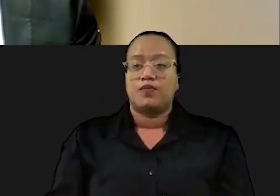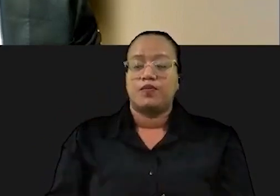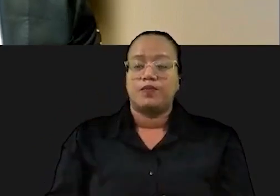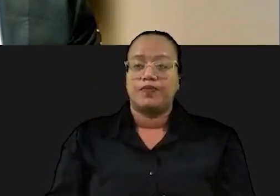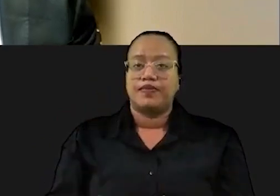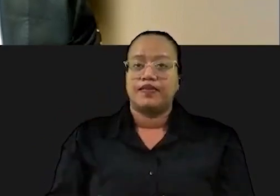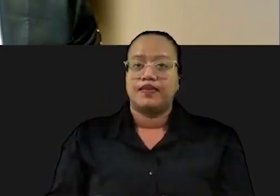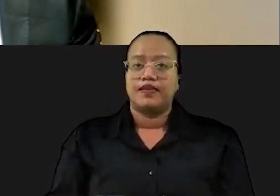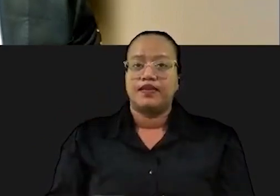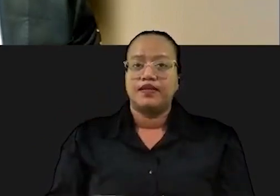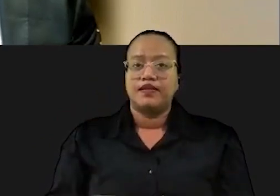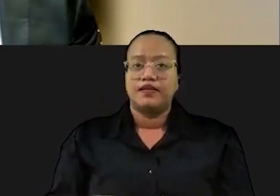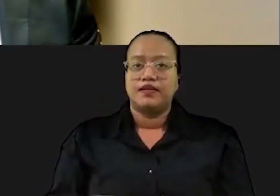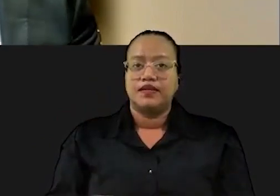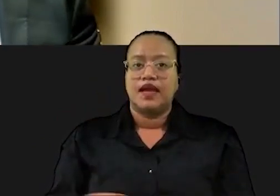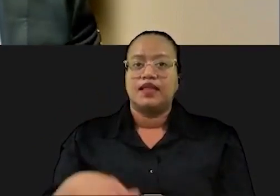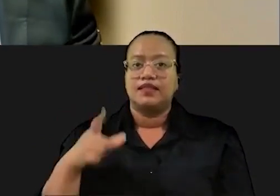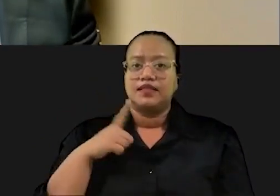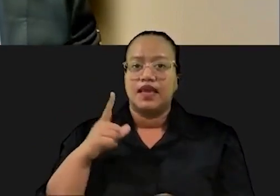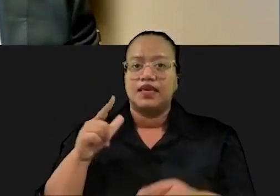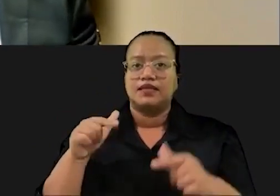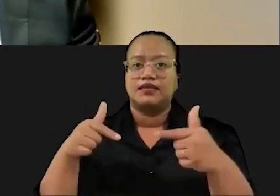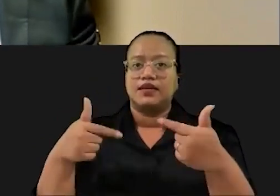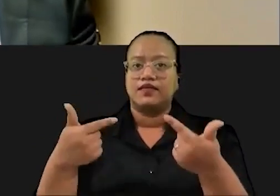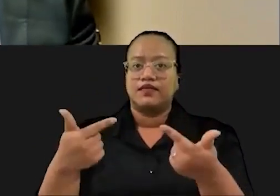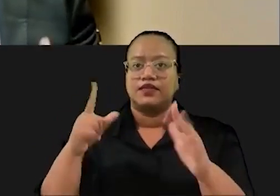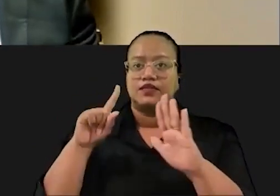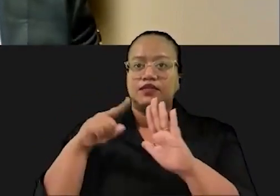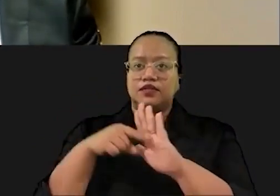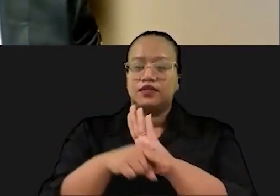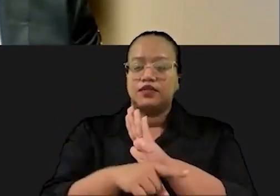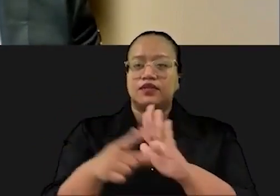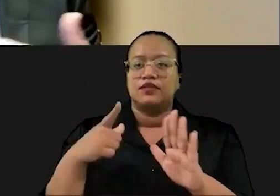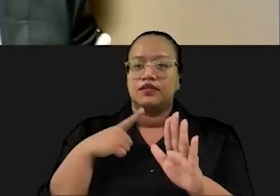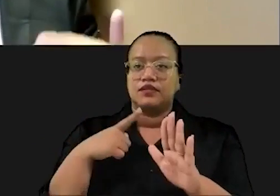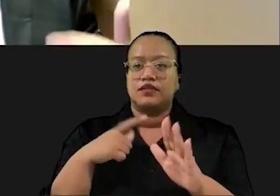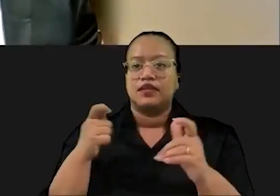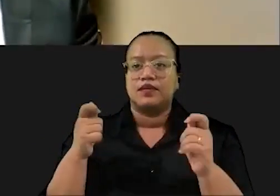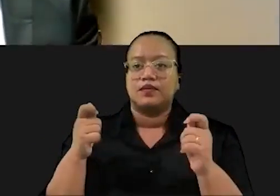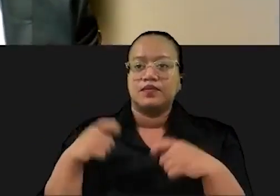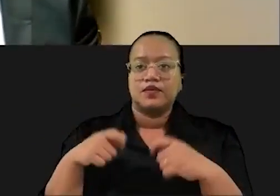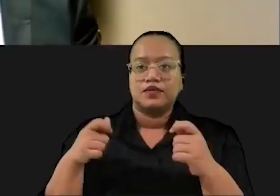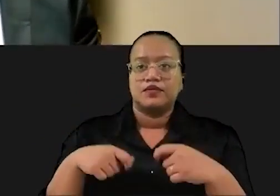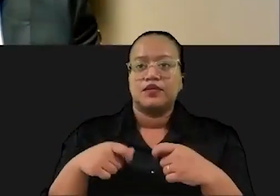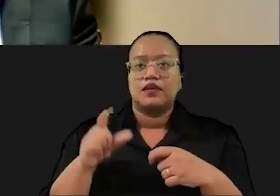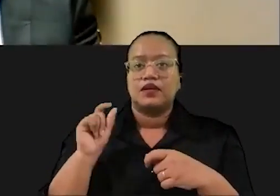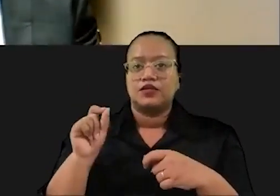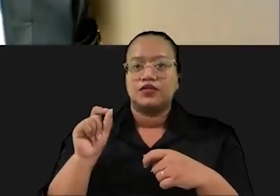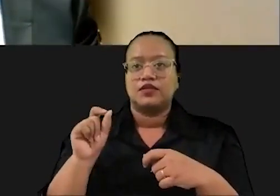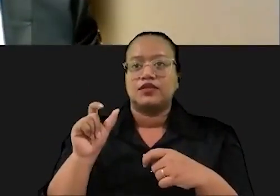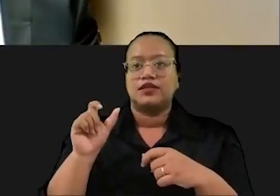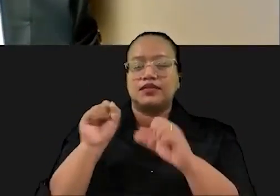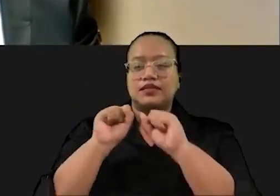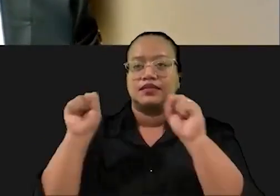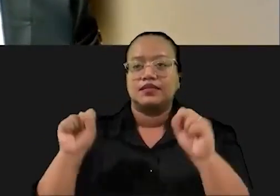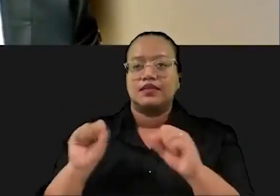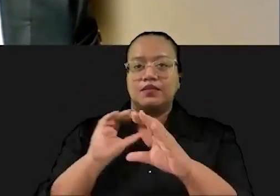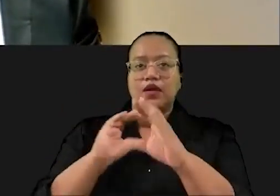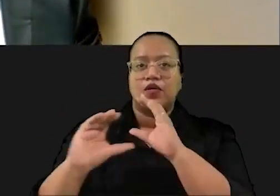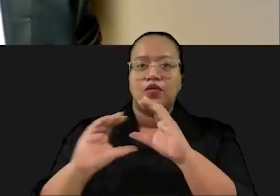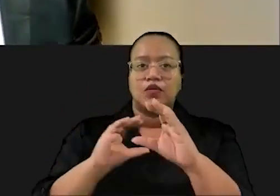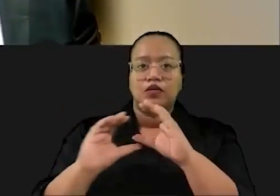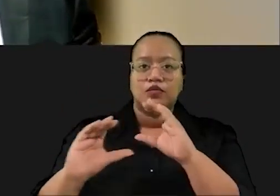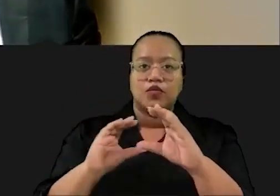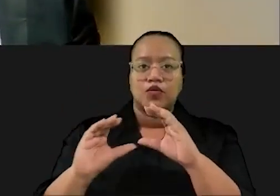bastante complexos, vamos dizer, encarregados apenas de possibilitar que o sistema funcione, que a comunicação se dê de uma forma assim suave entre os vários módulos do